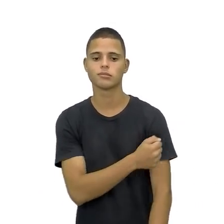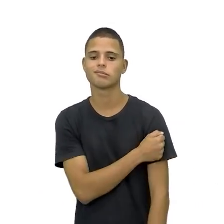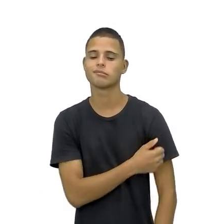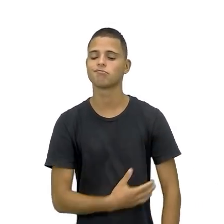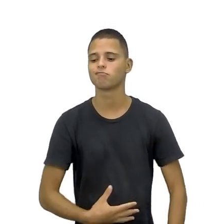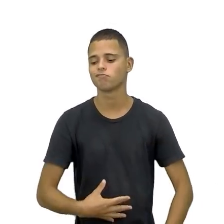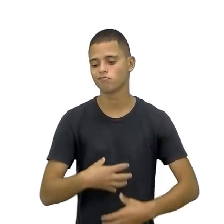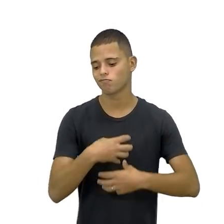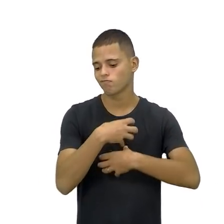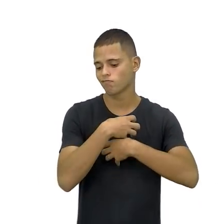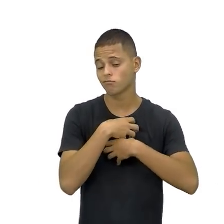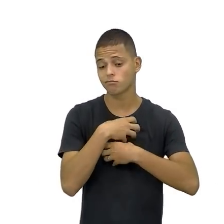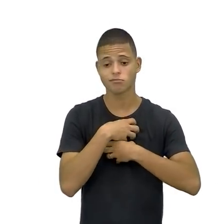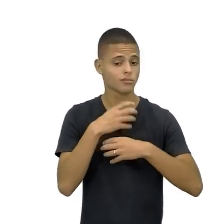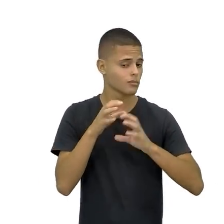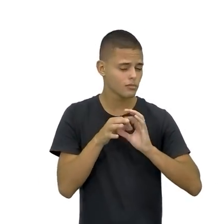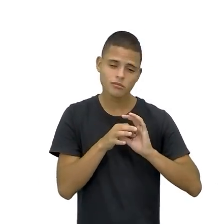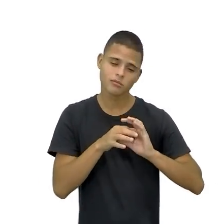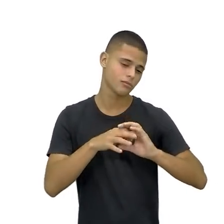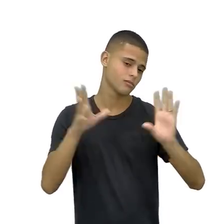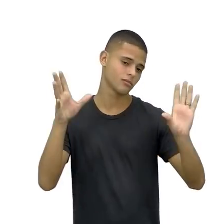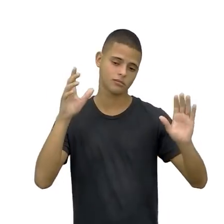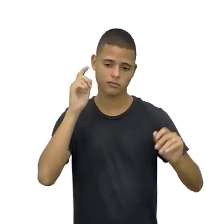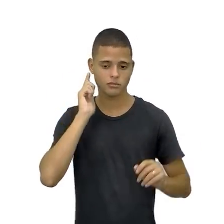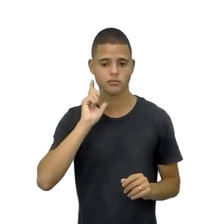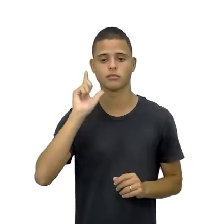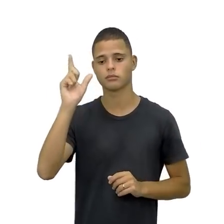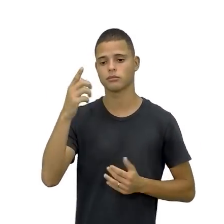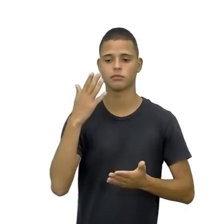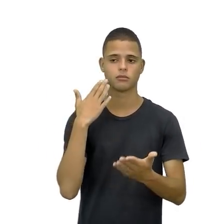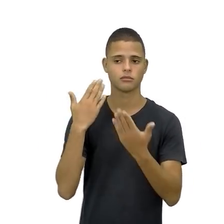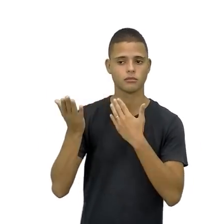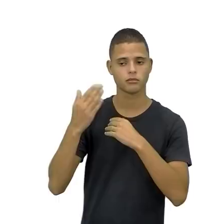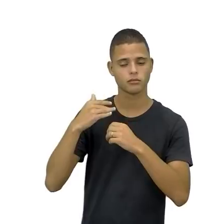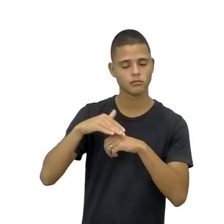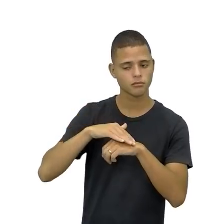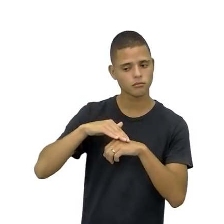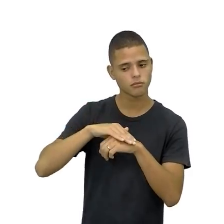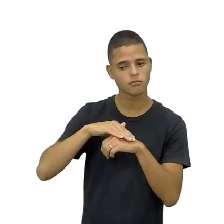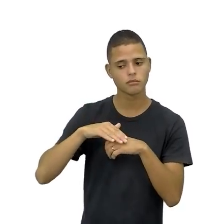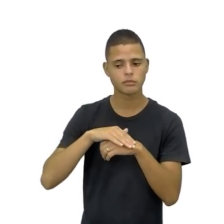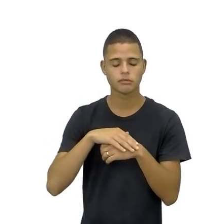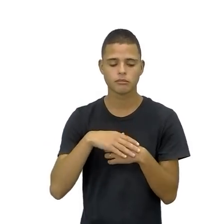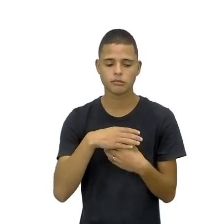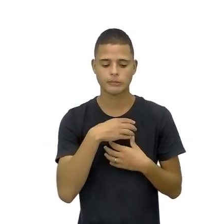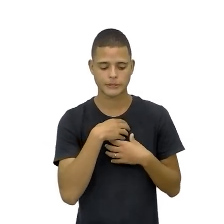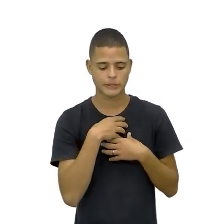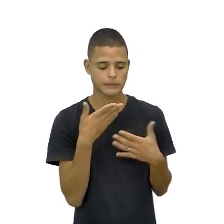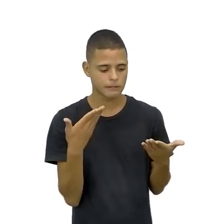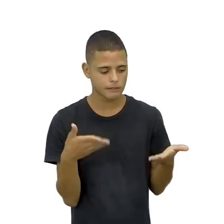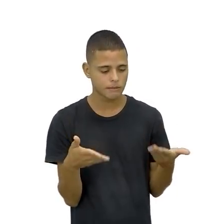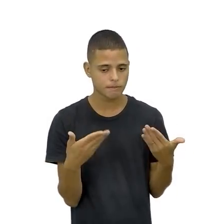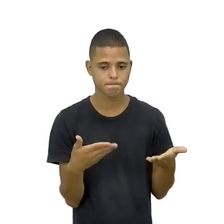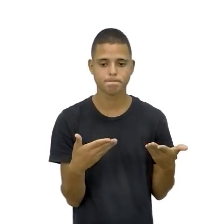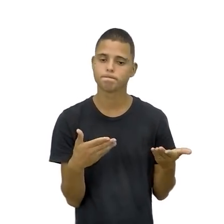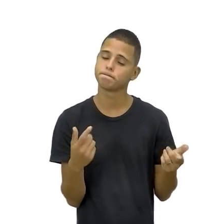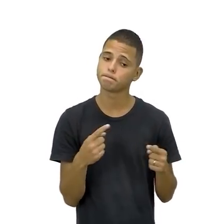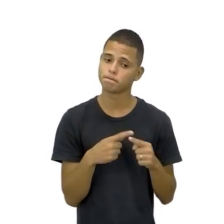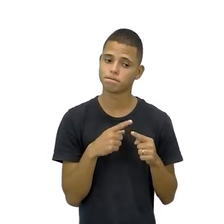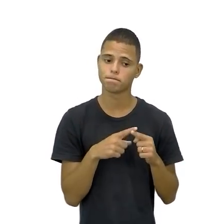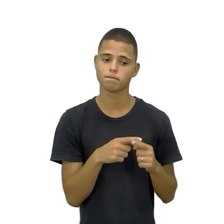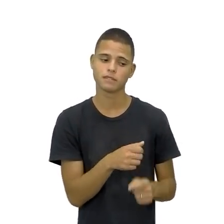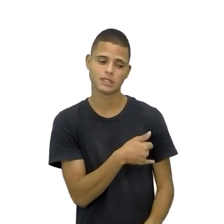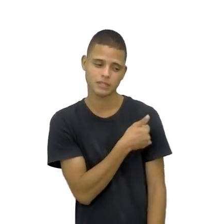à vontade em poder falar, até mesmo nessa agrupamento de anos, séries diferentes, é preciso ter todo